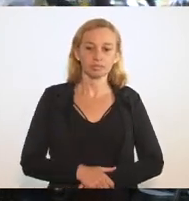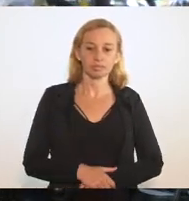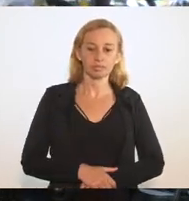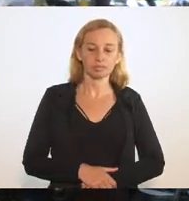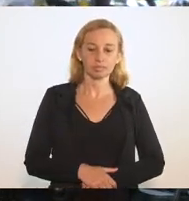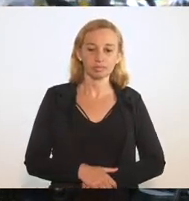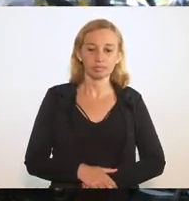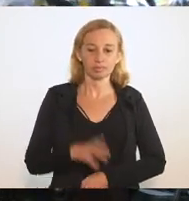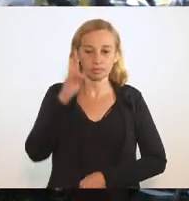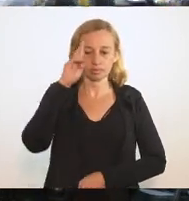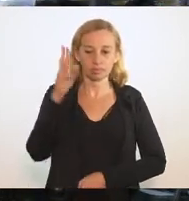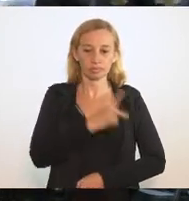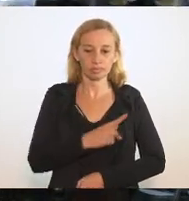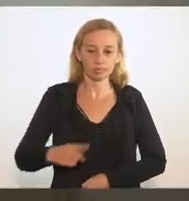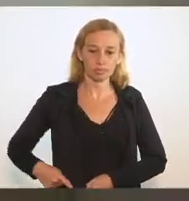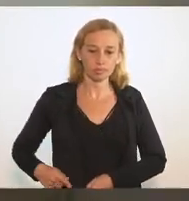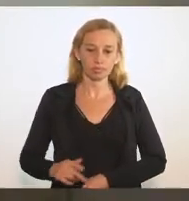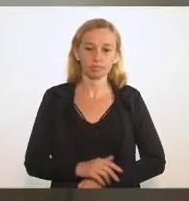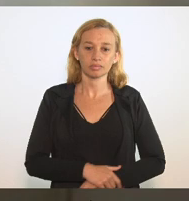Senhor presidente,